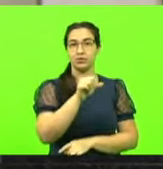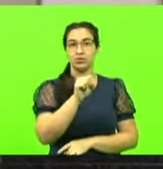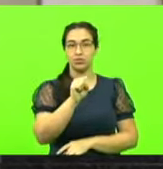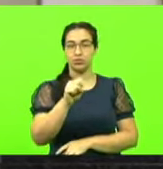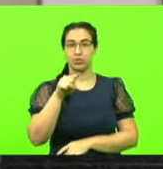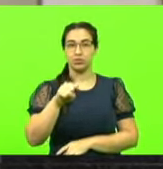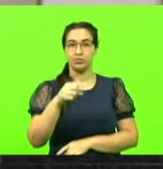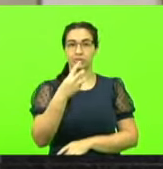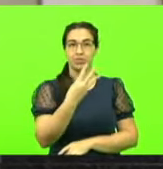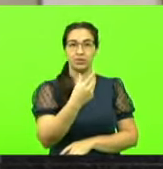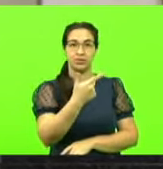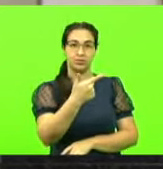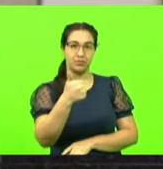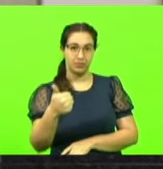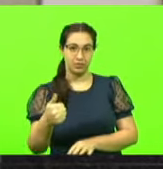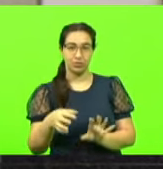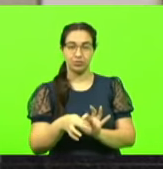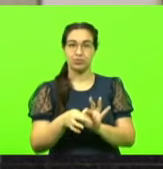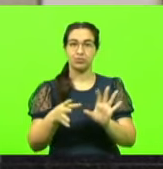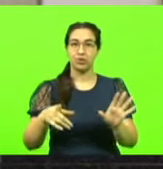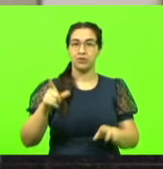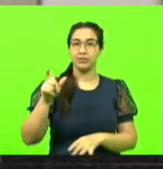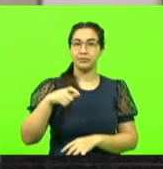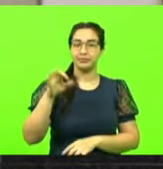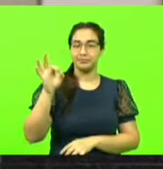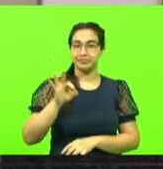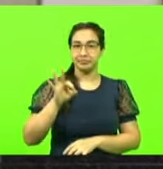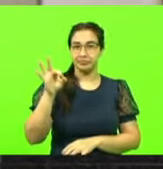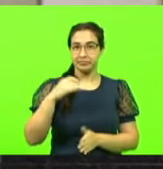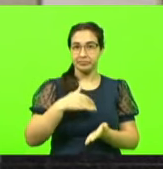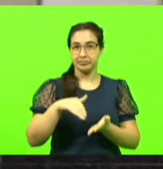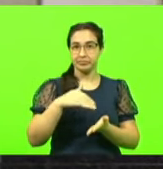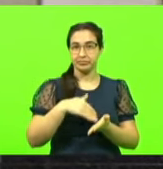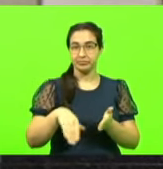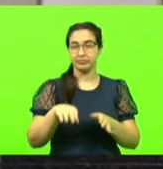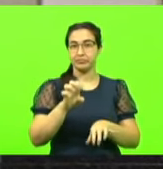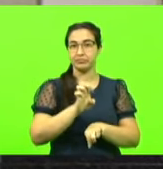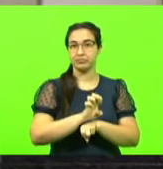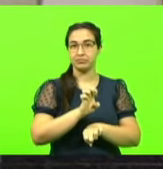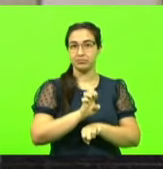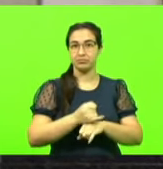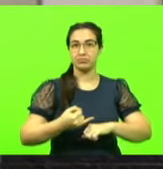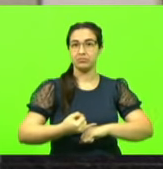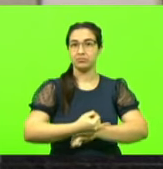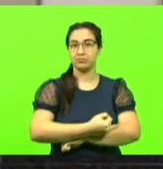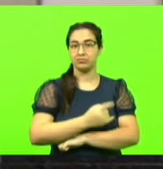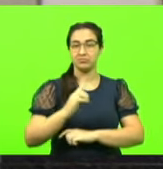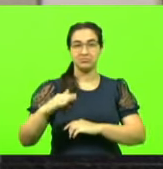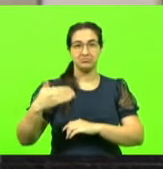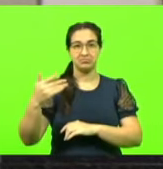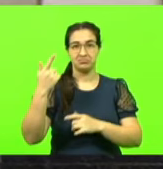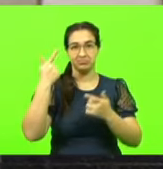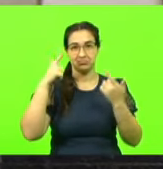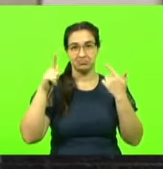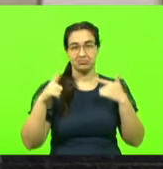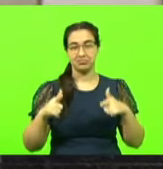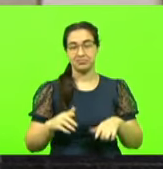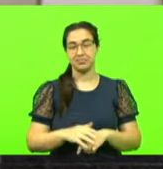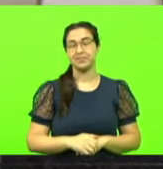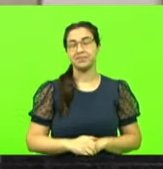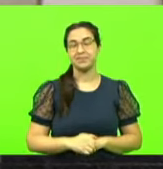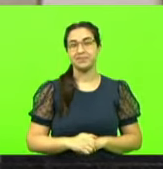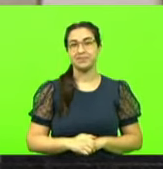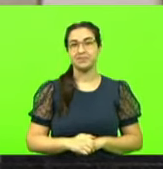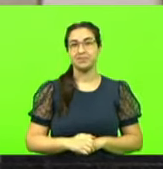18.131/2021, que autoriza a abertura de crédito especial em favor da Secretaria de Estado da Infraestrutura e Mobilidade e adota outras providências. É a readequação